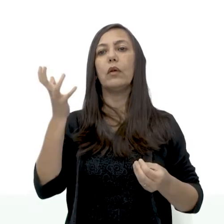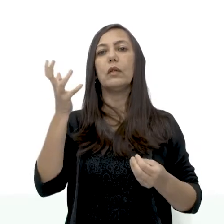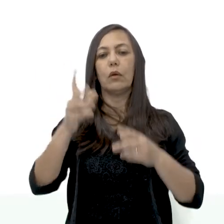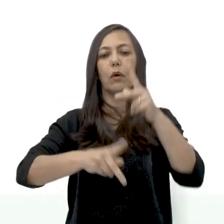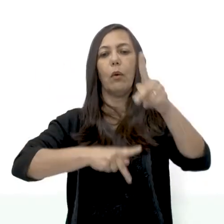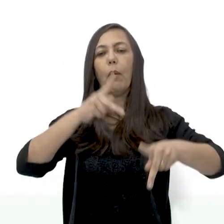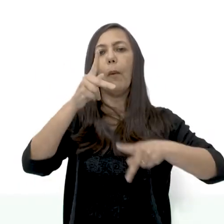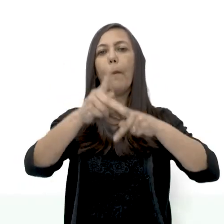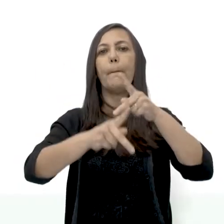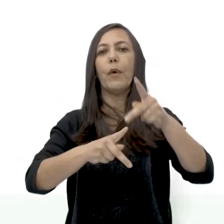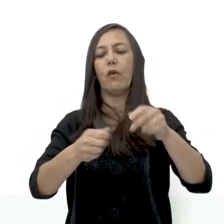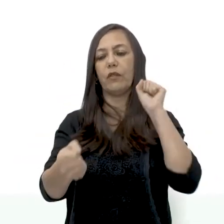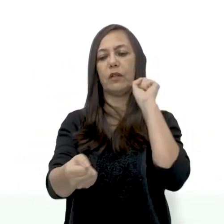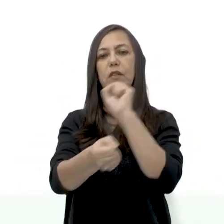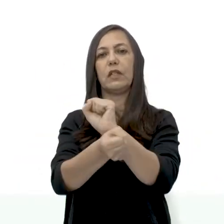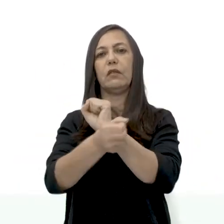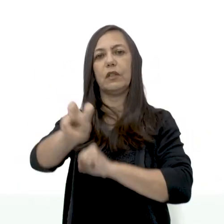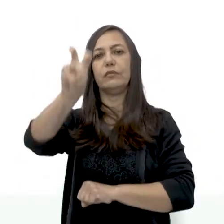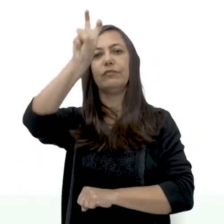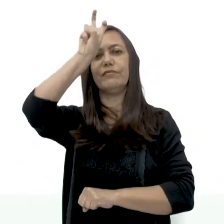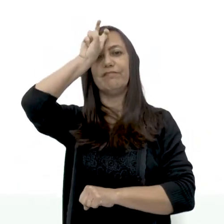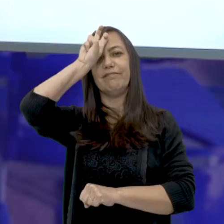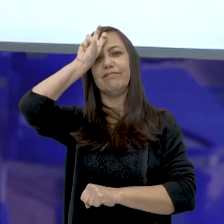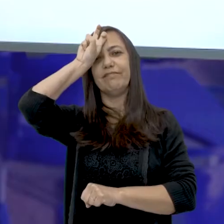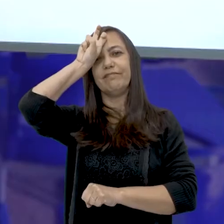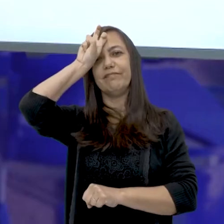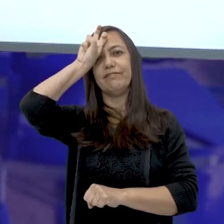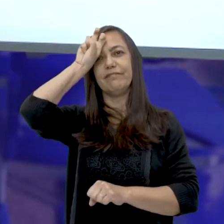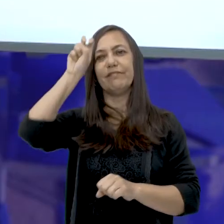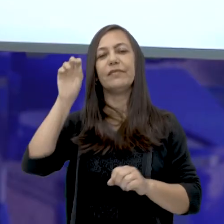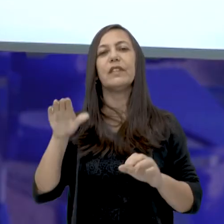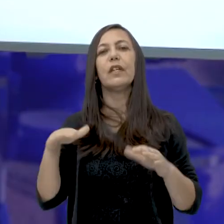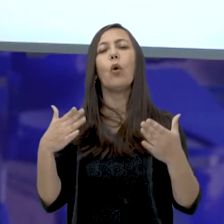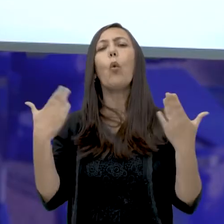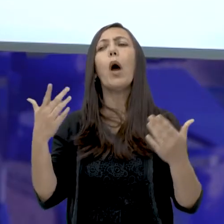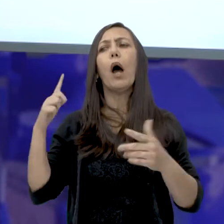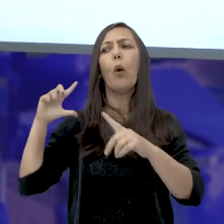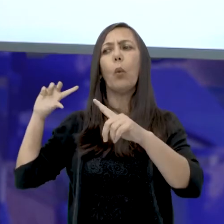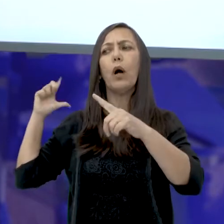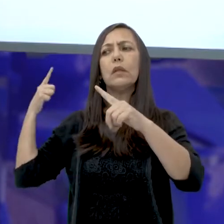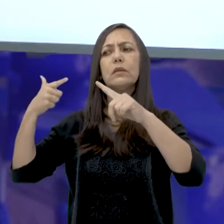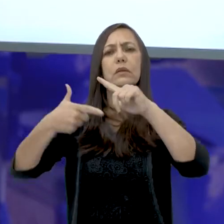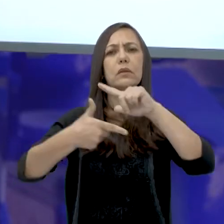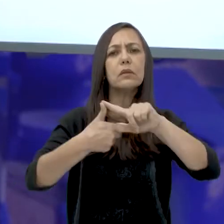isso é necessário vocês, de certa forma, pesquisarem e consultarem as aulas anteriores.